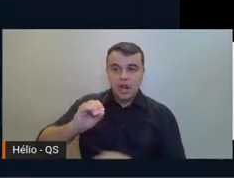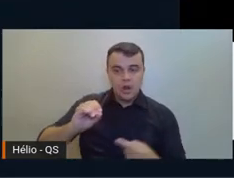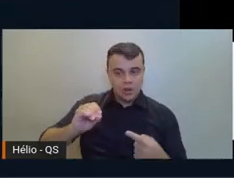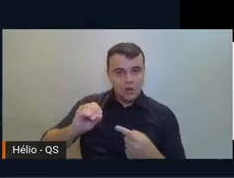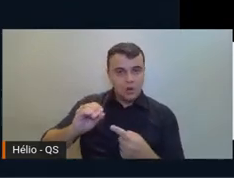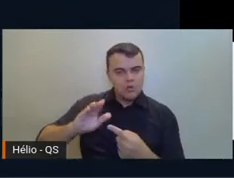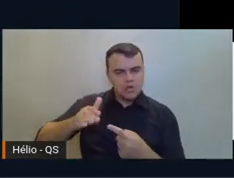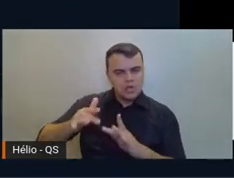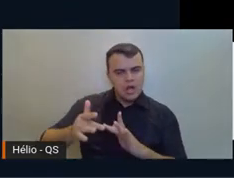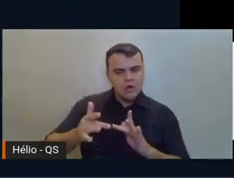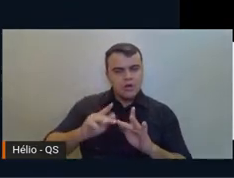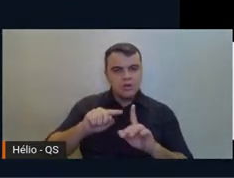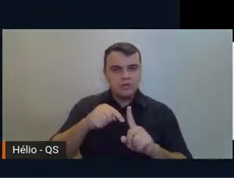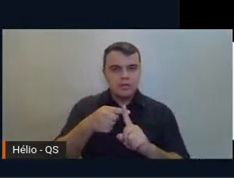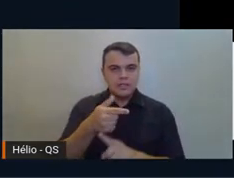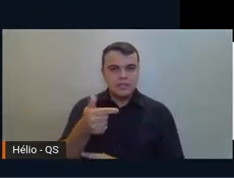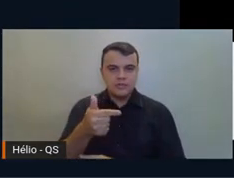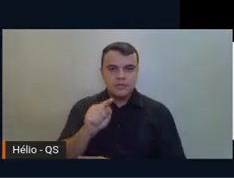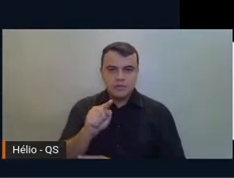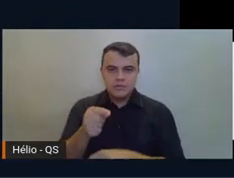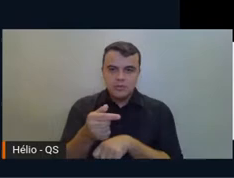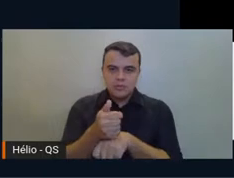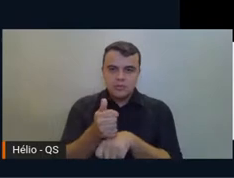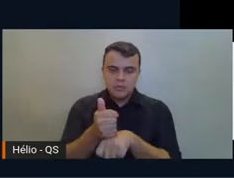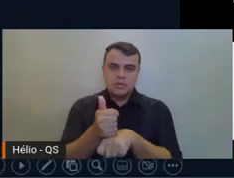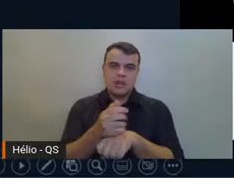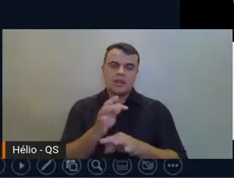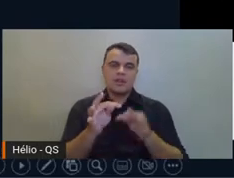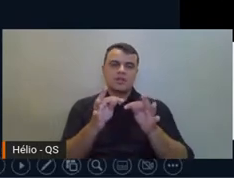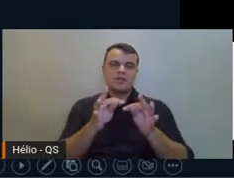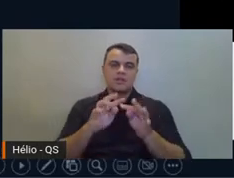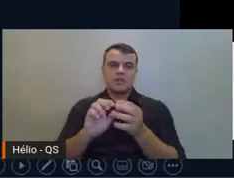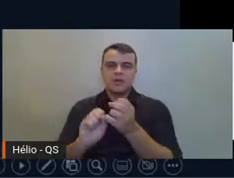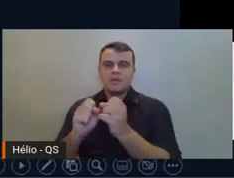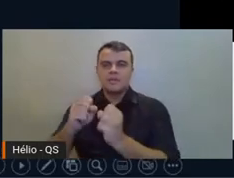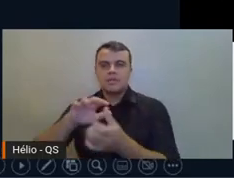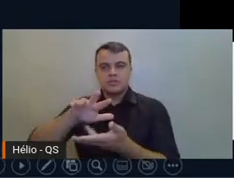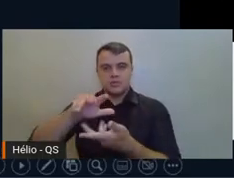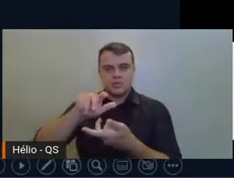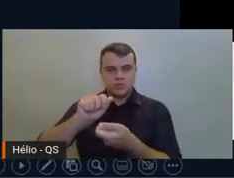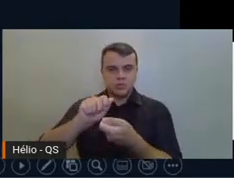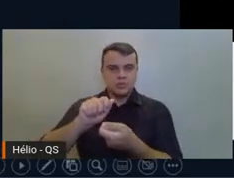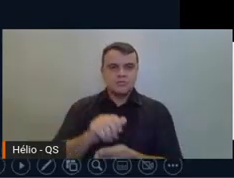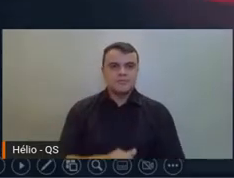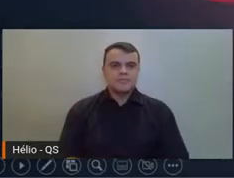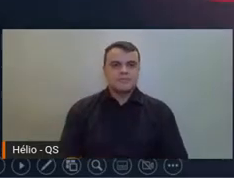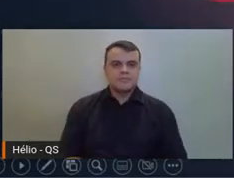empresa que já conectou mais de 22 mil talentos de tecnologia com as maiores empresas do mundo